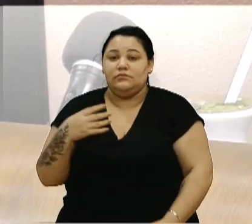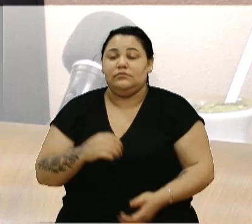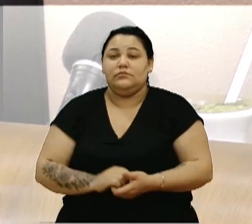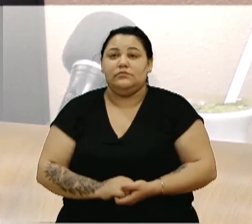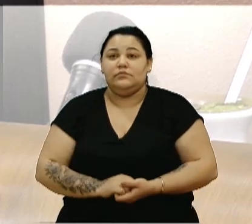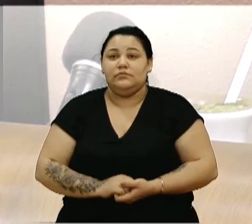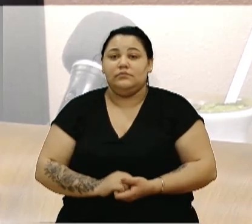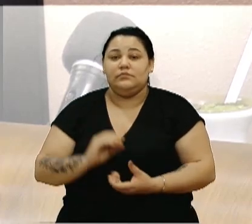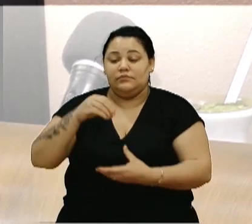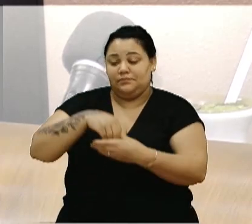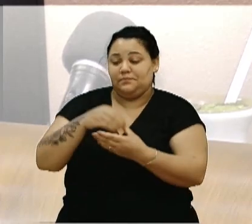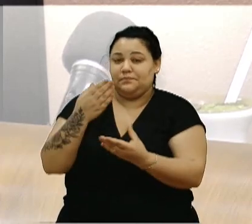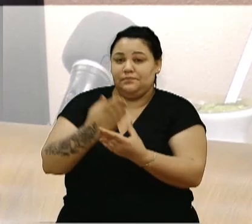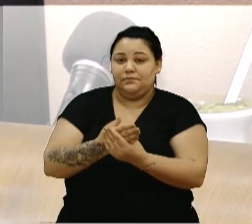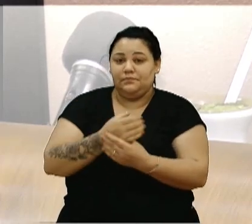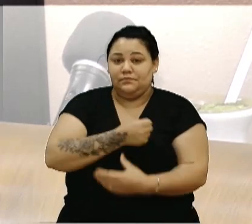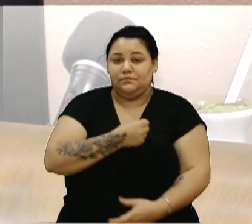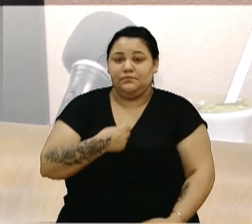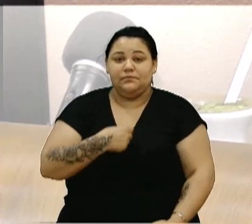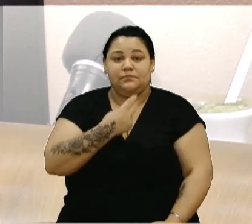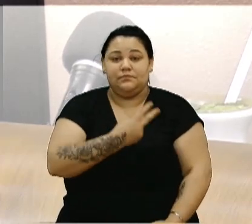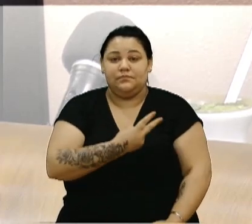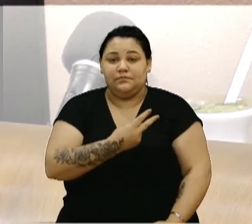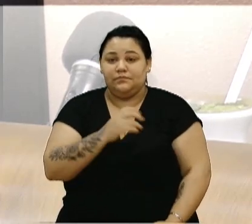162/2024, contido no processo número